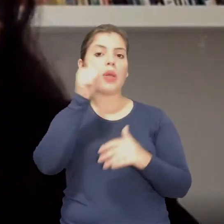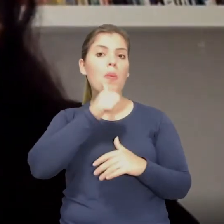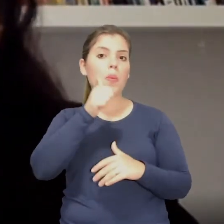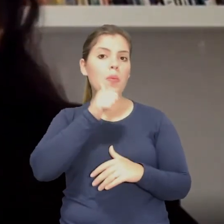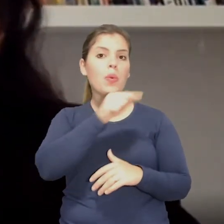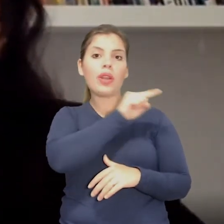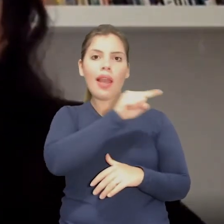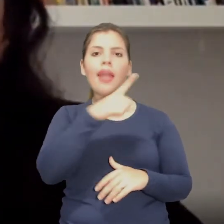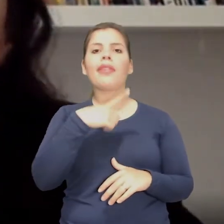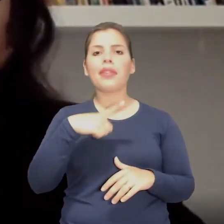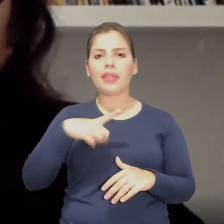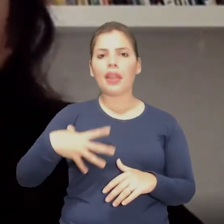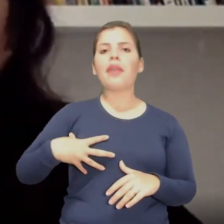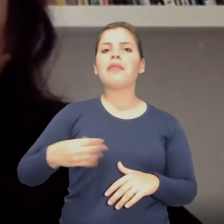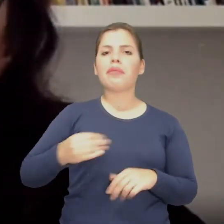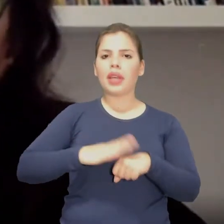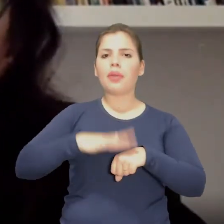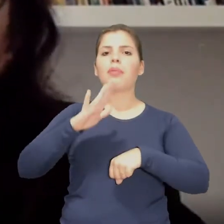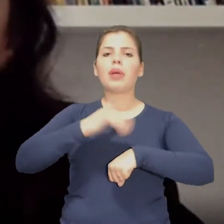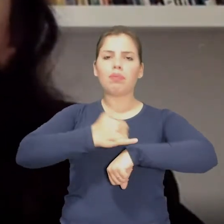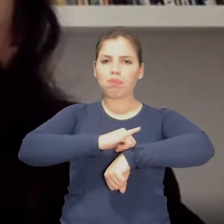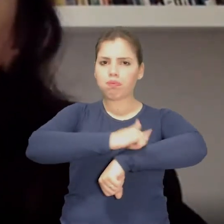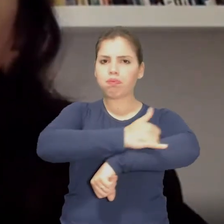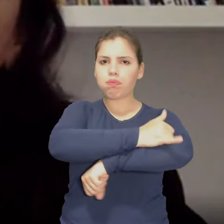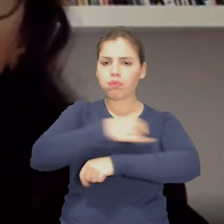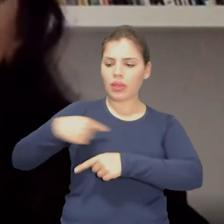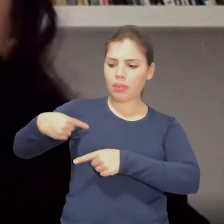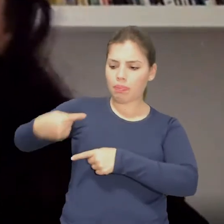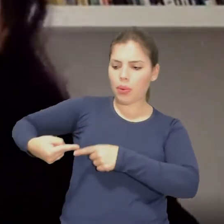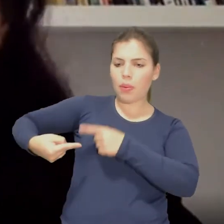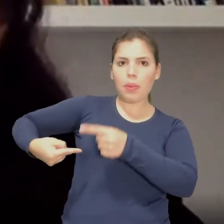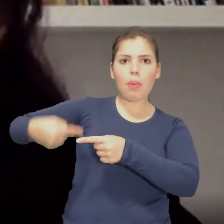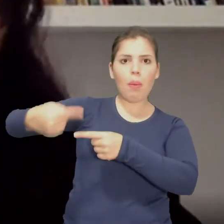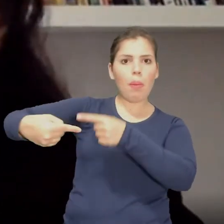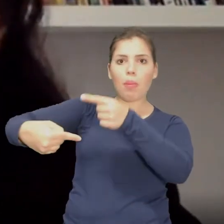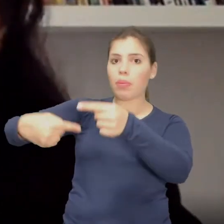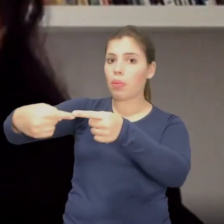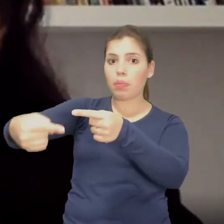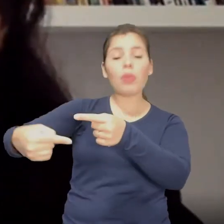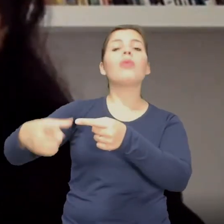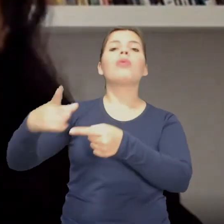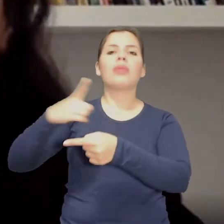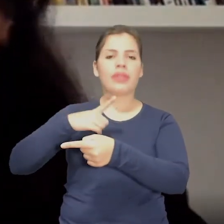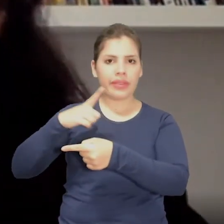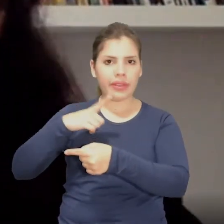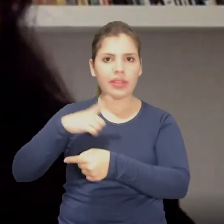que mostram que essas mulheres têm filhos mais obesos até a 4ª geração. Parece loucura isso,